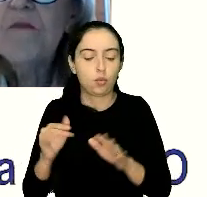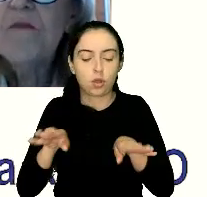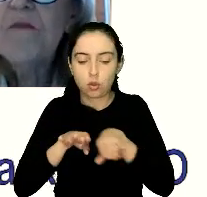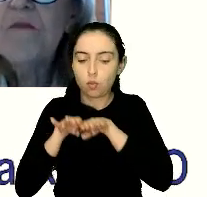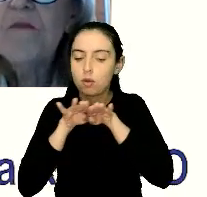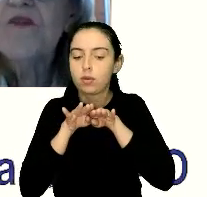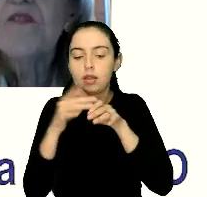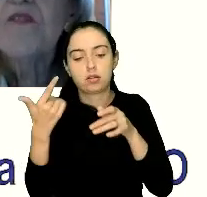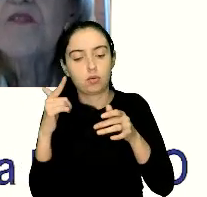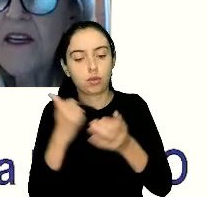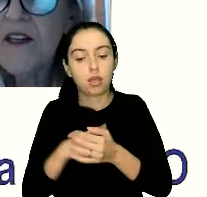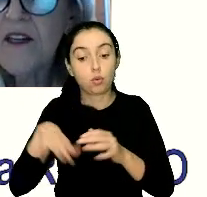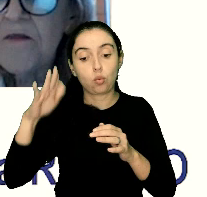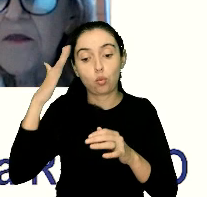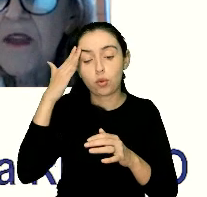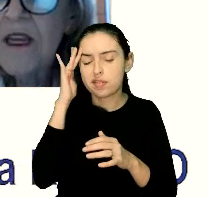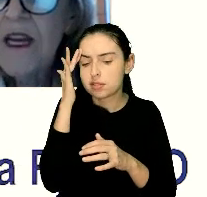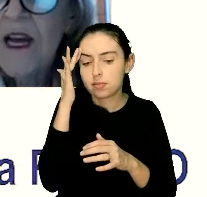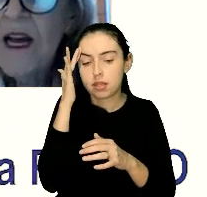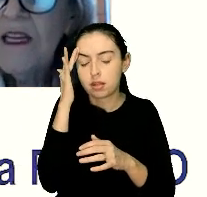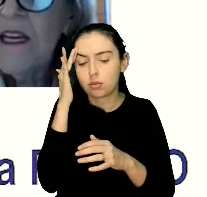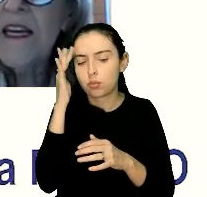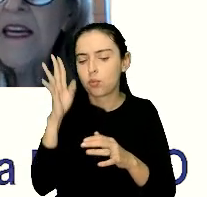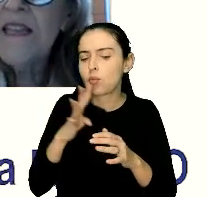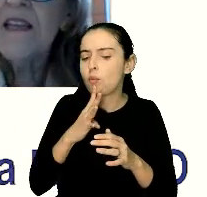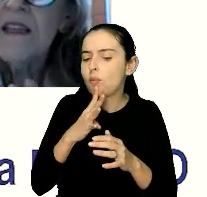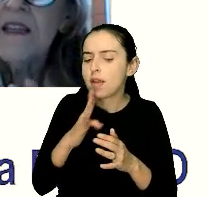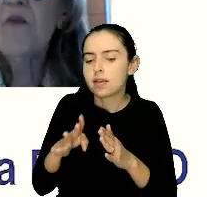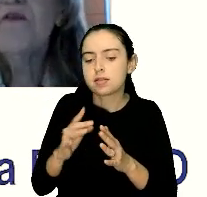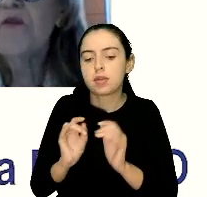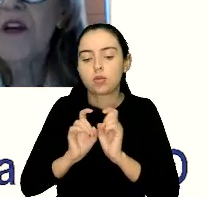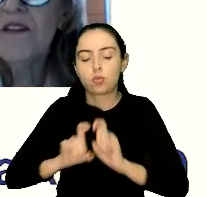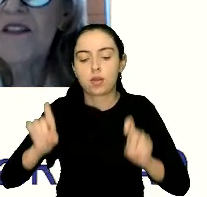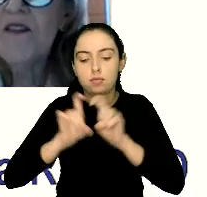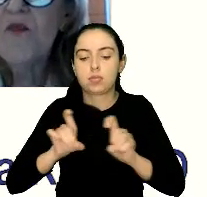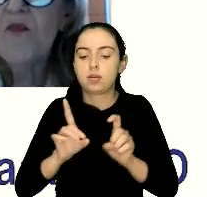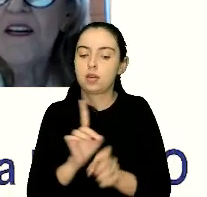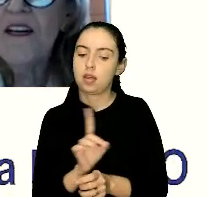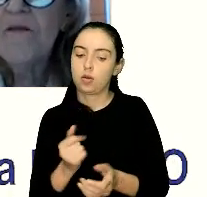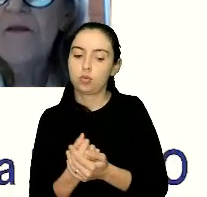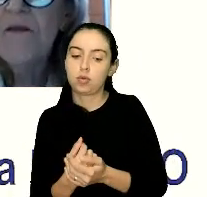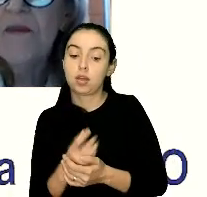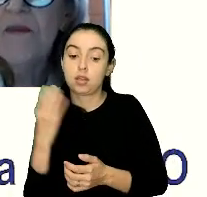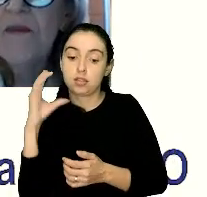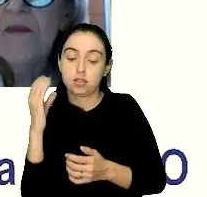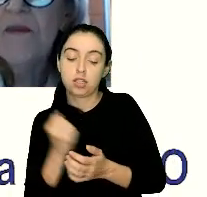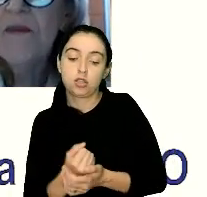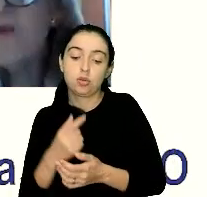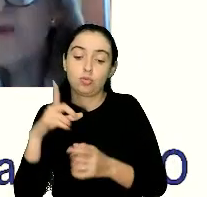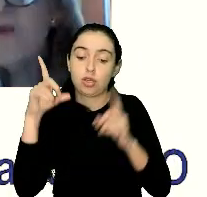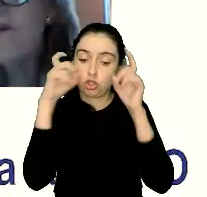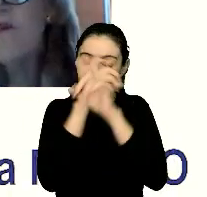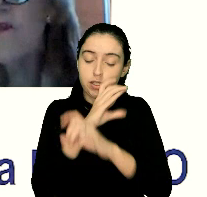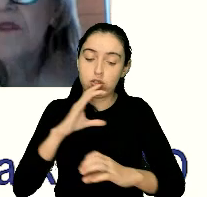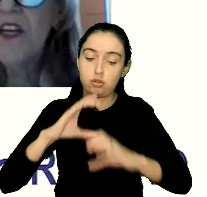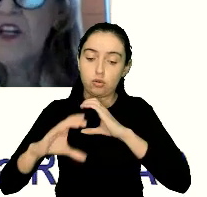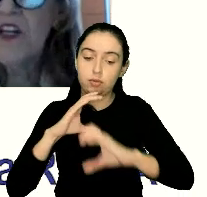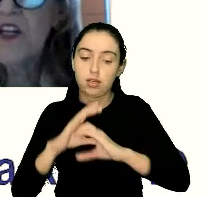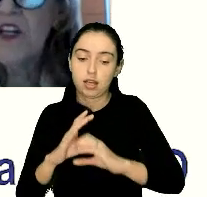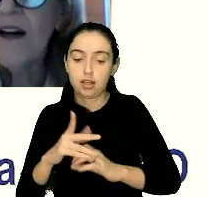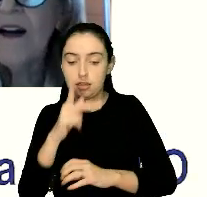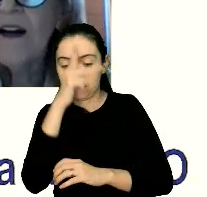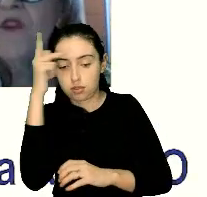O conhecimento não se faz pela internet. E a ciência tem uma dificuldade de se comunicar. Tem pessoas que